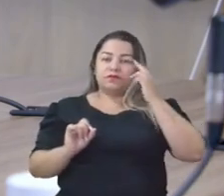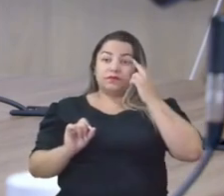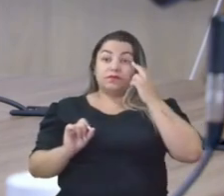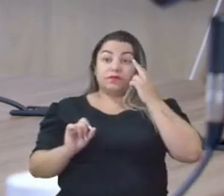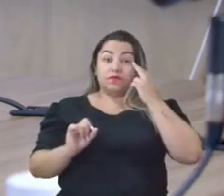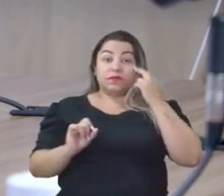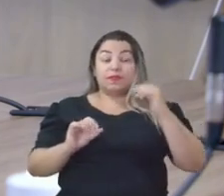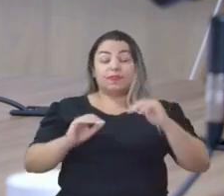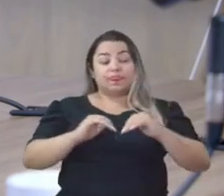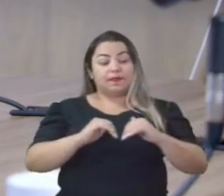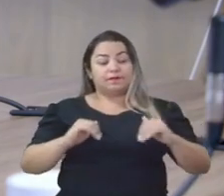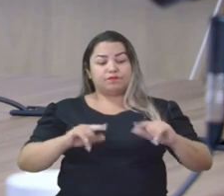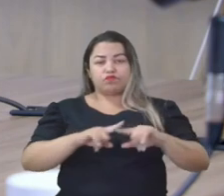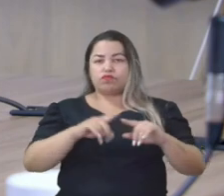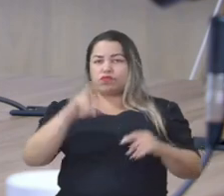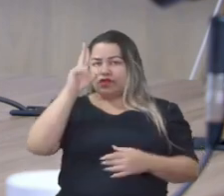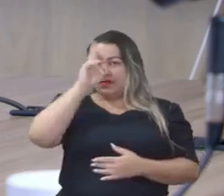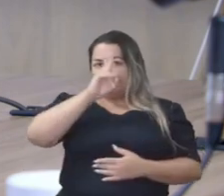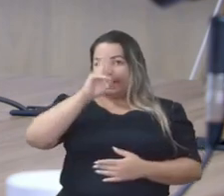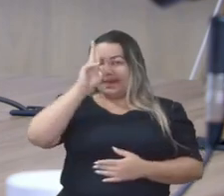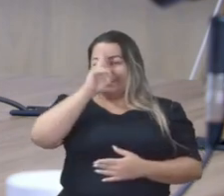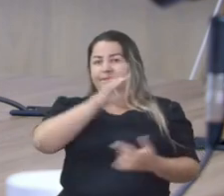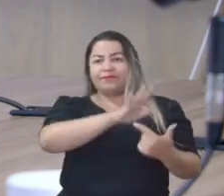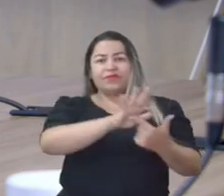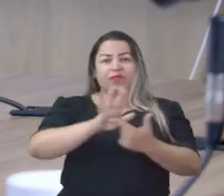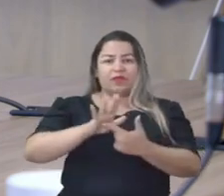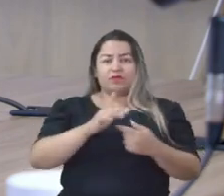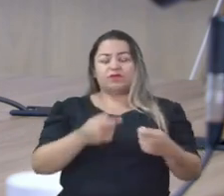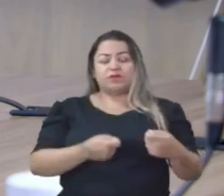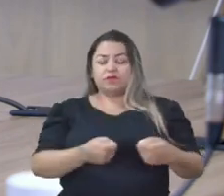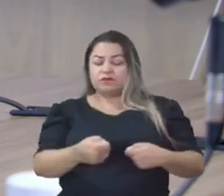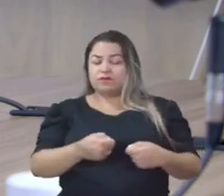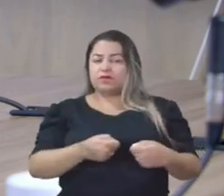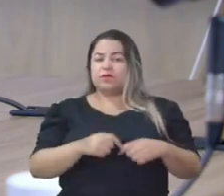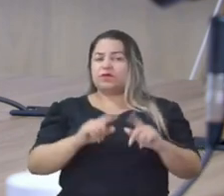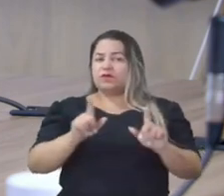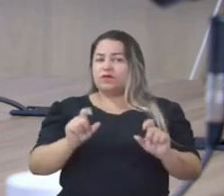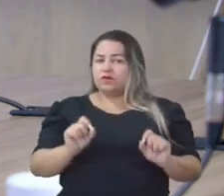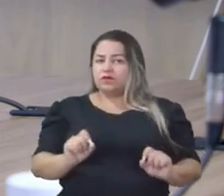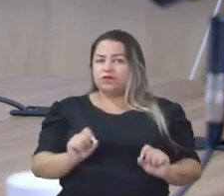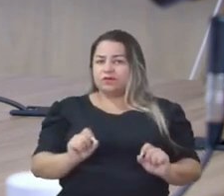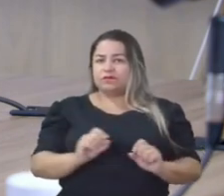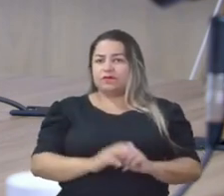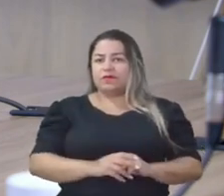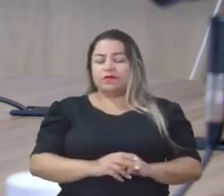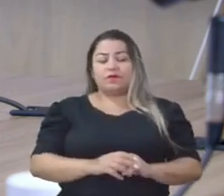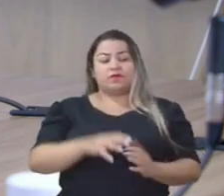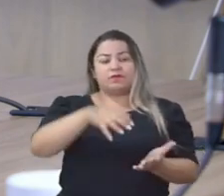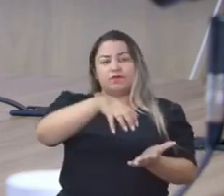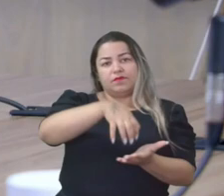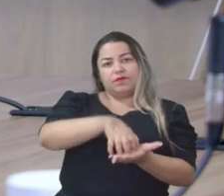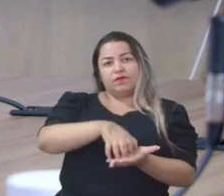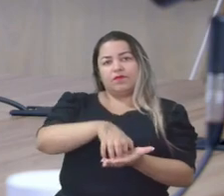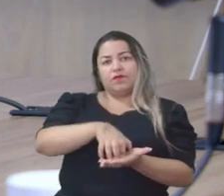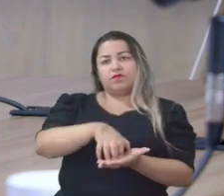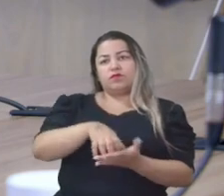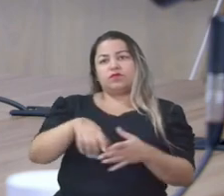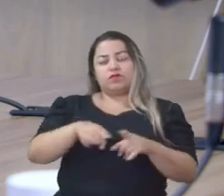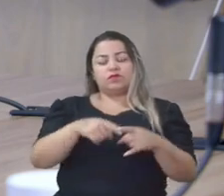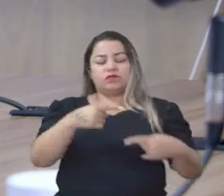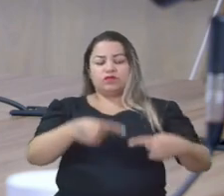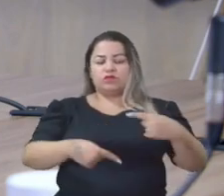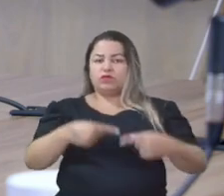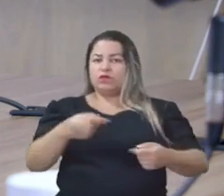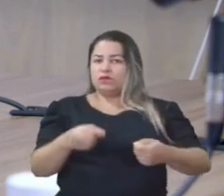assim, aparatos históricos que demonstram negociações de demarcação de territórios indígenas, de discussão